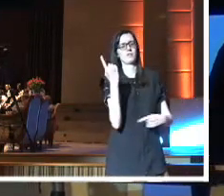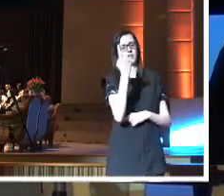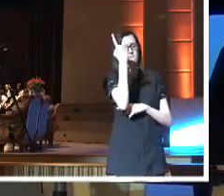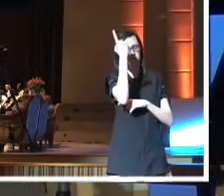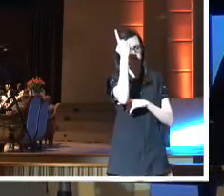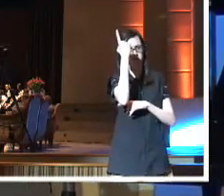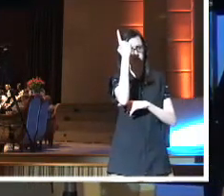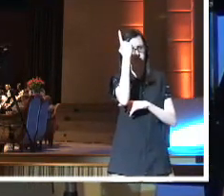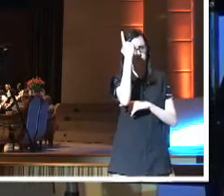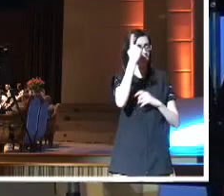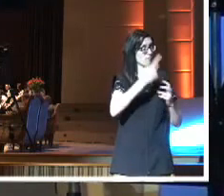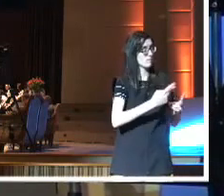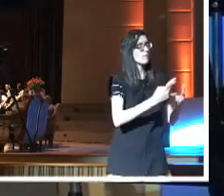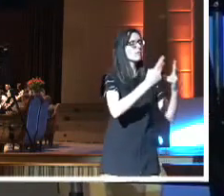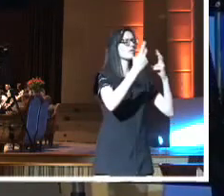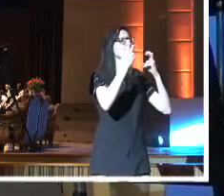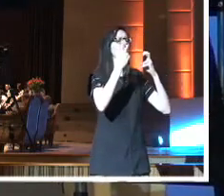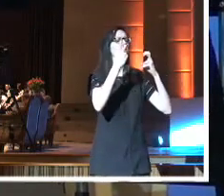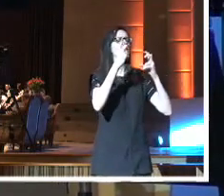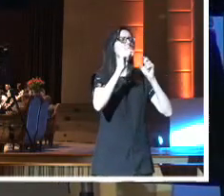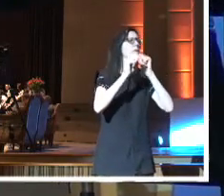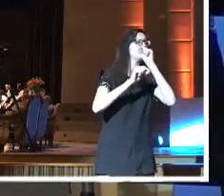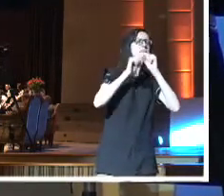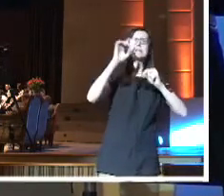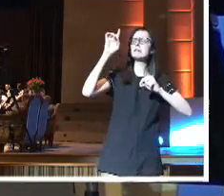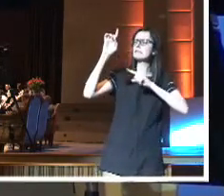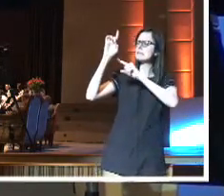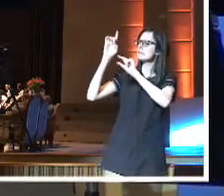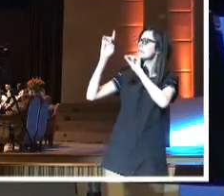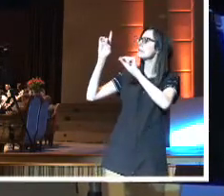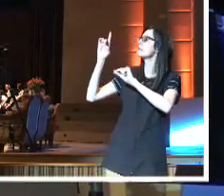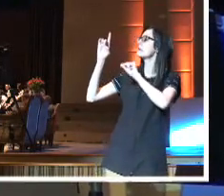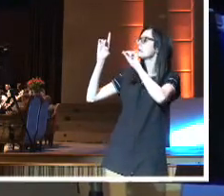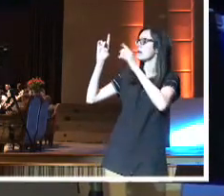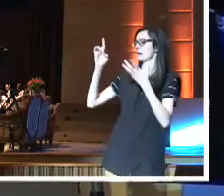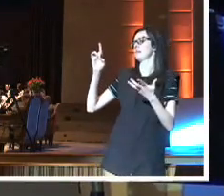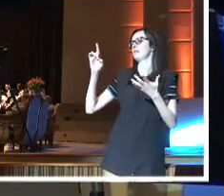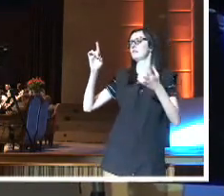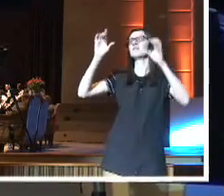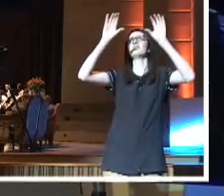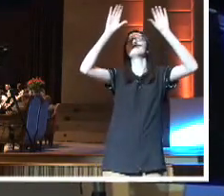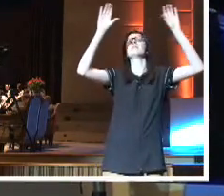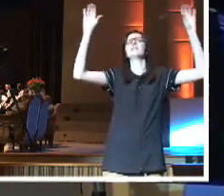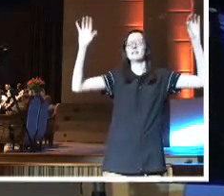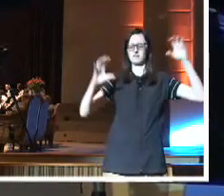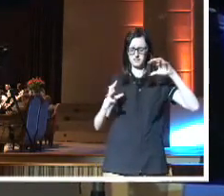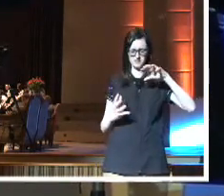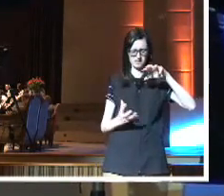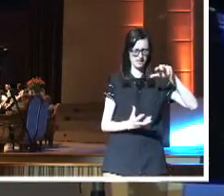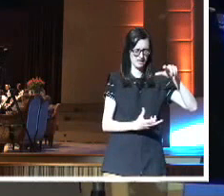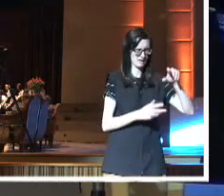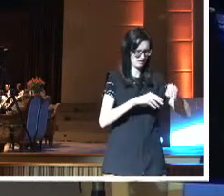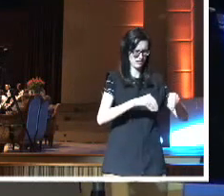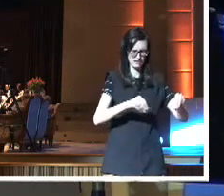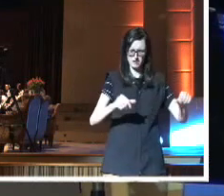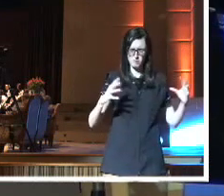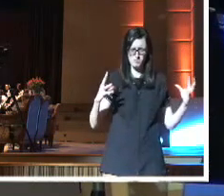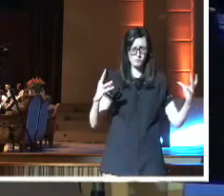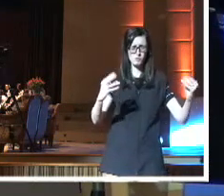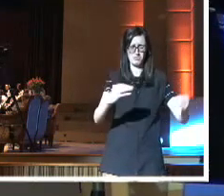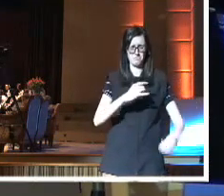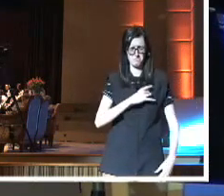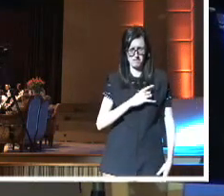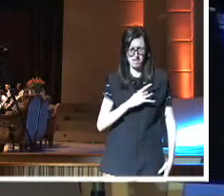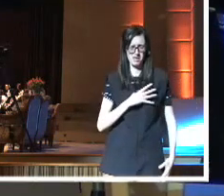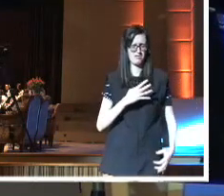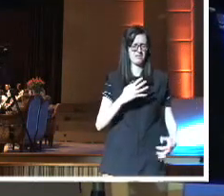é reconhecer quem é o Senhor diante do céu, diante da terra, diante dos nossos medos, diante